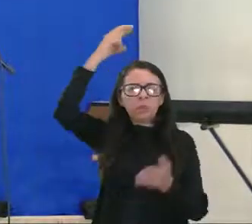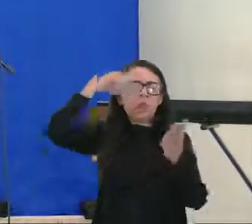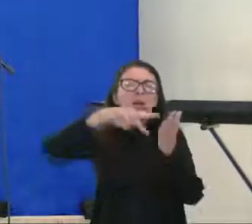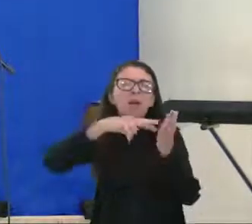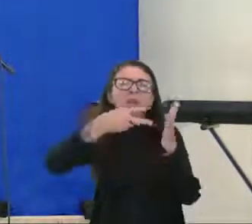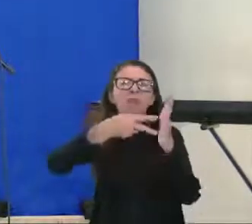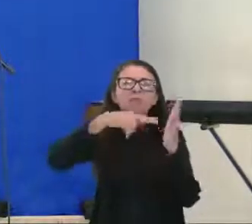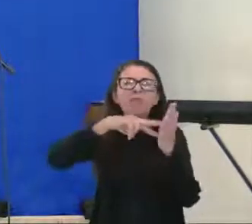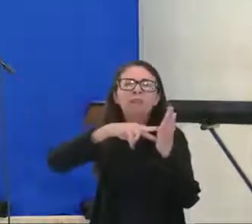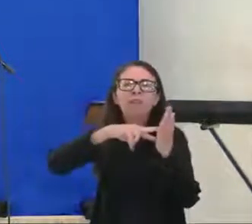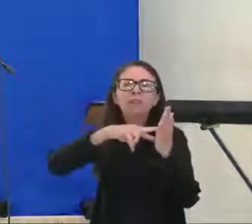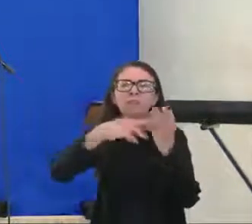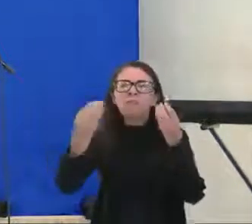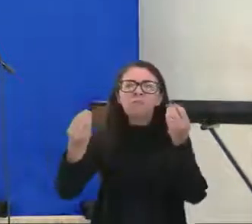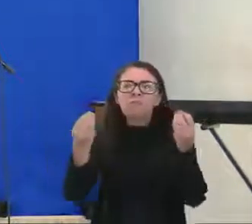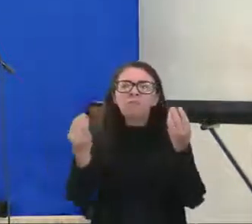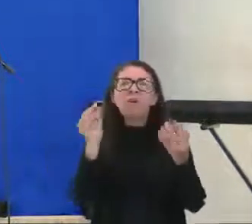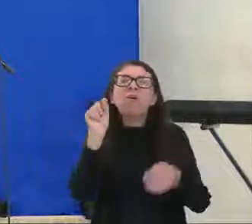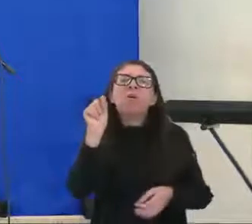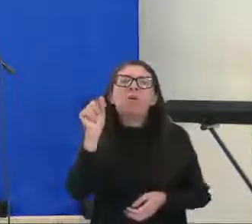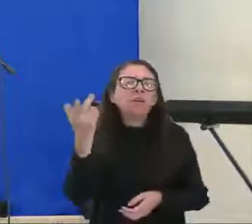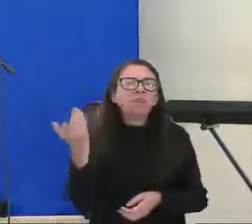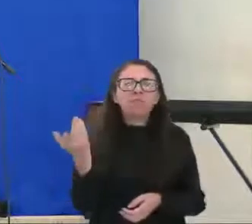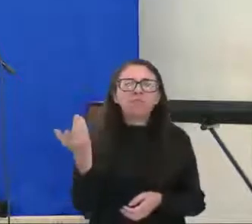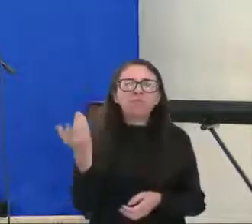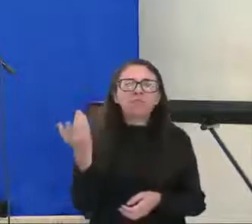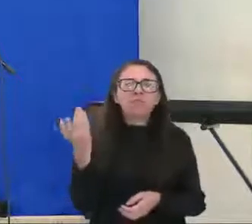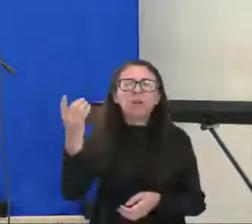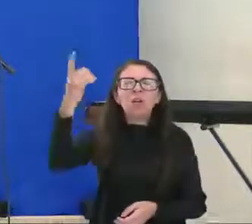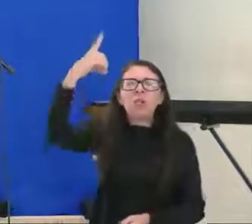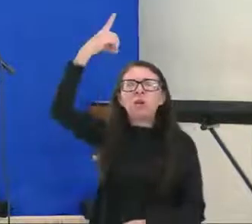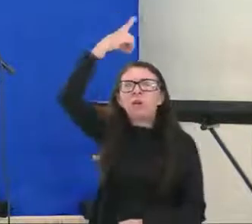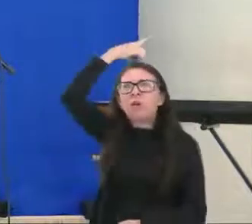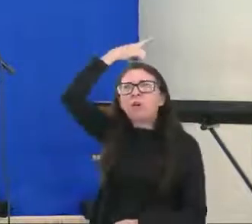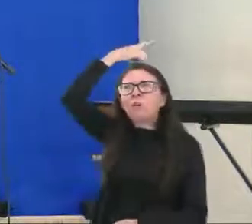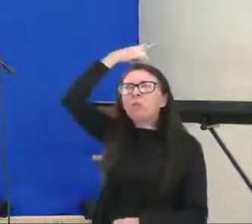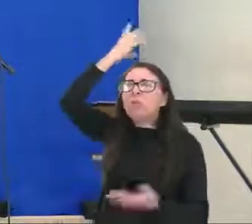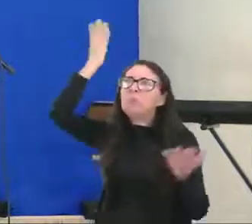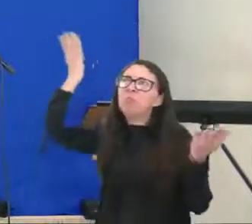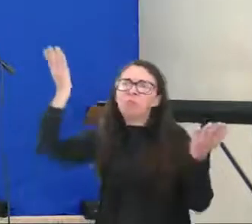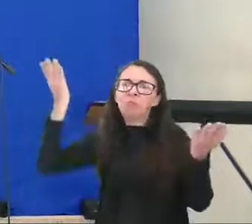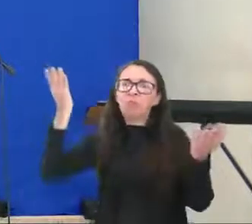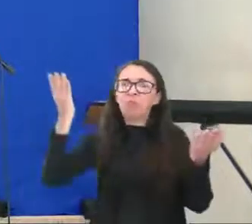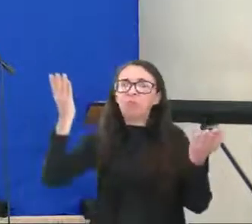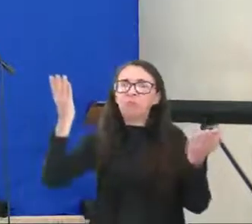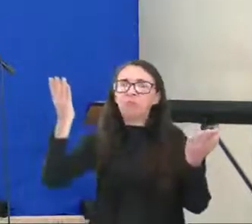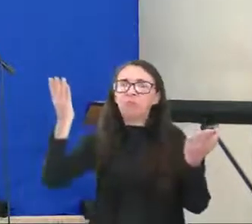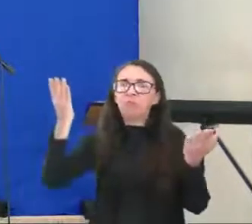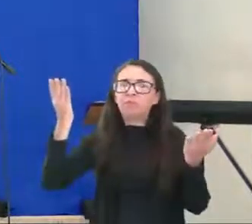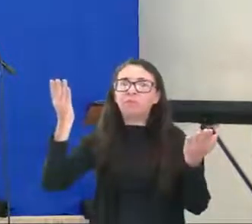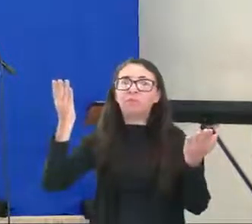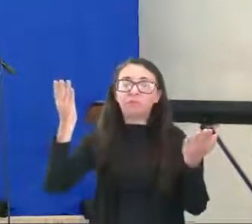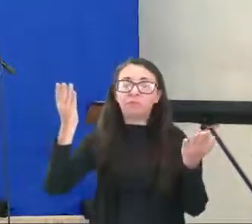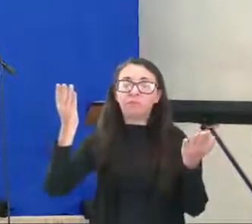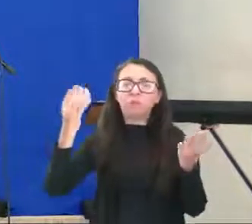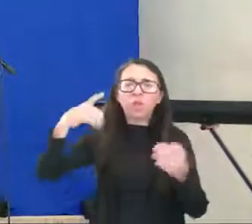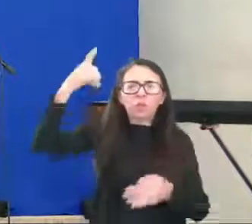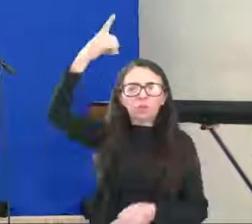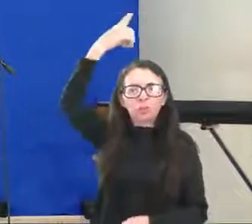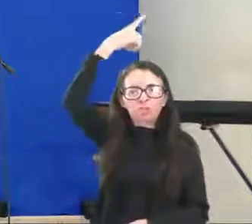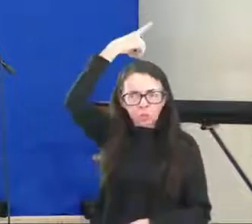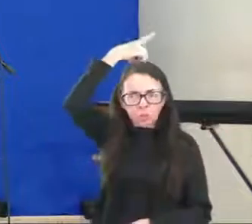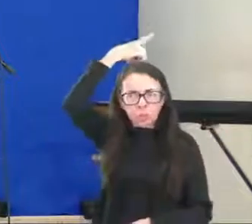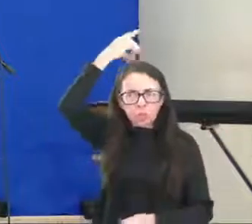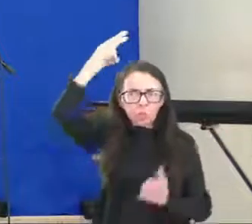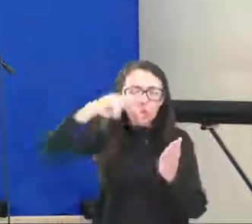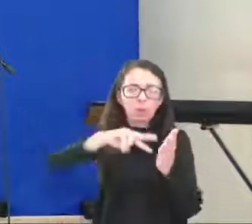Ele próprio era o dom que agia nas pessoas e age em nós hoje. O Espírito manifestava sua presença,